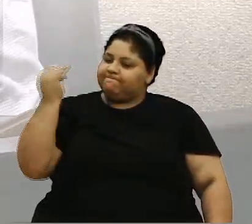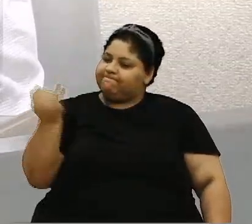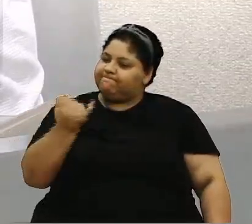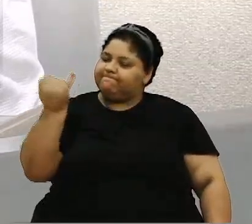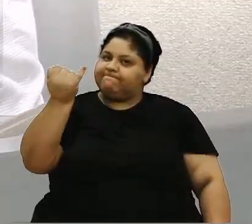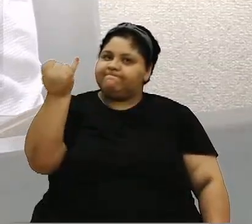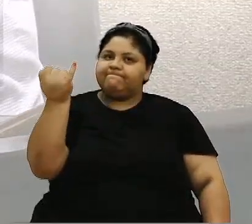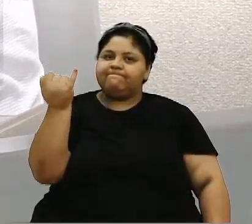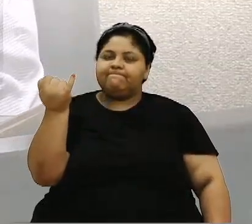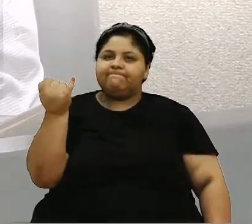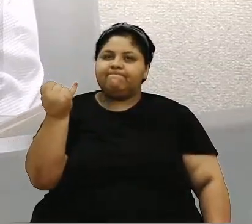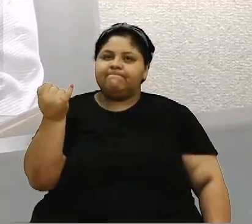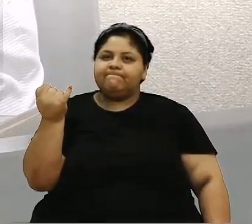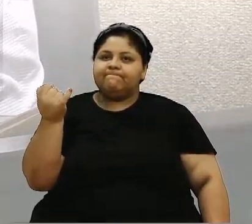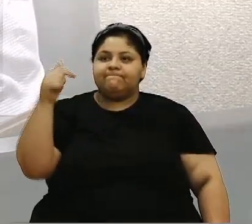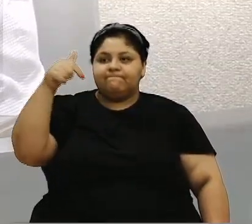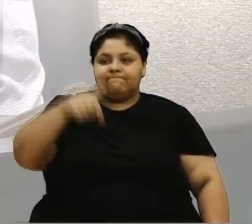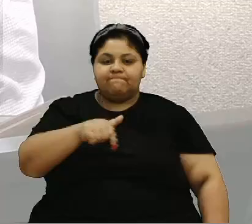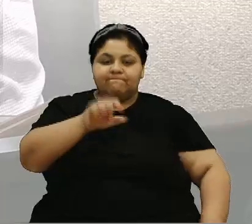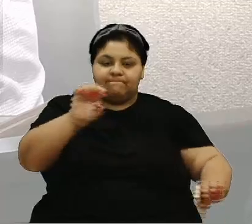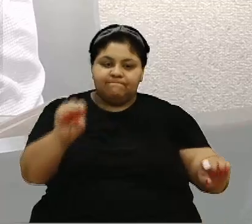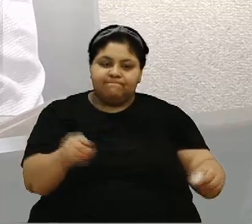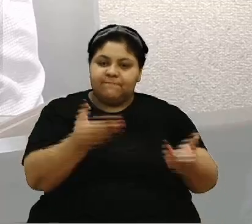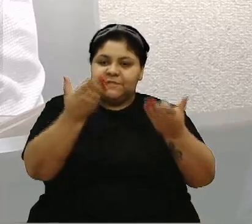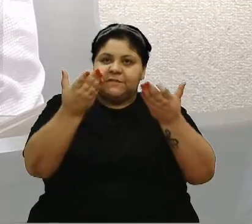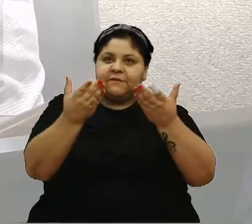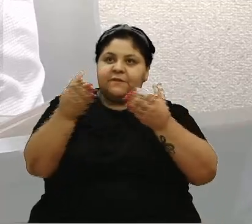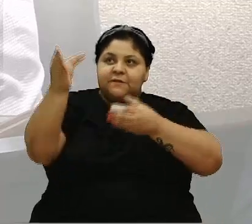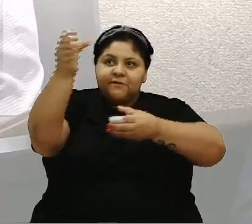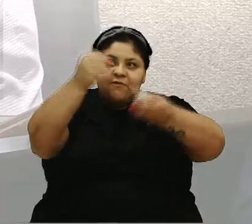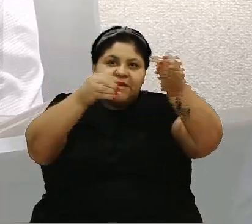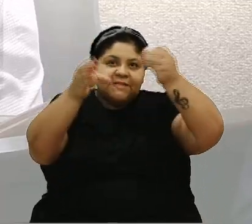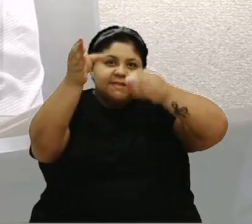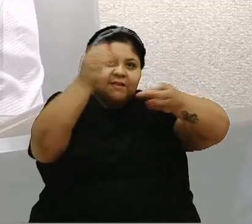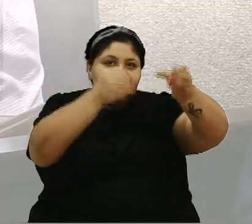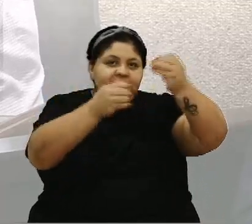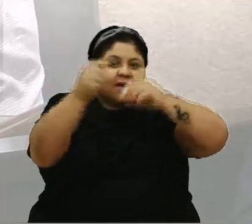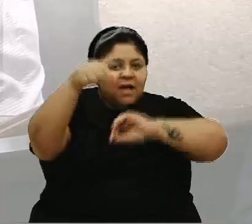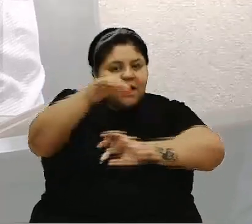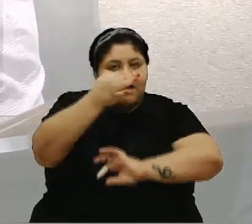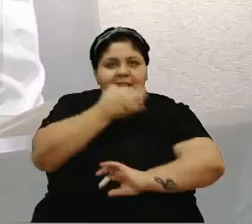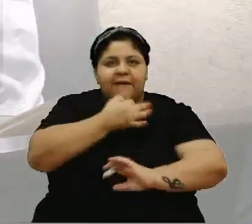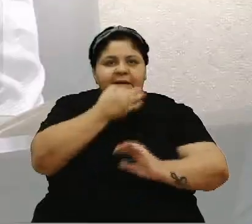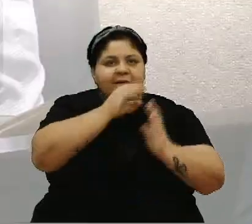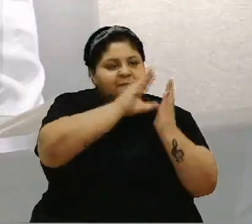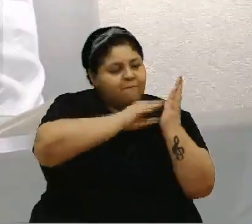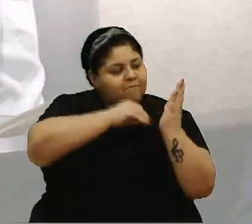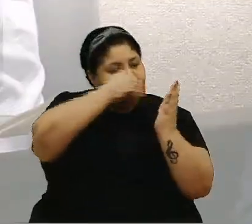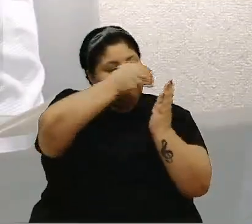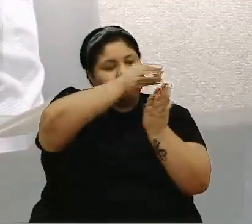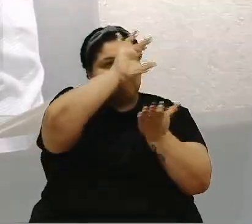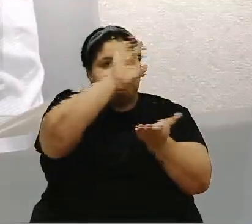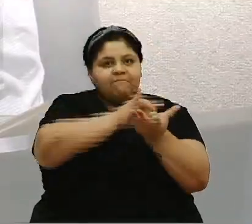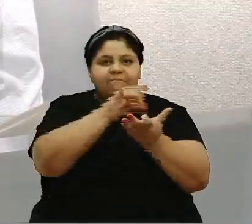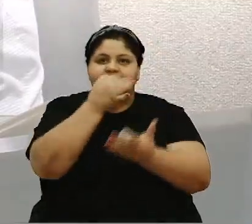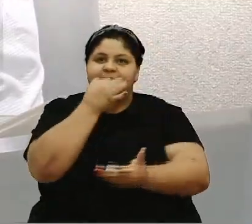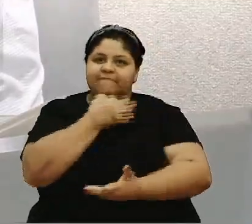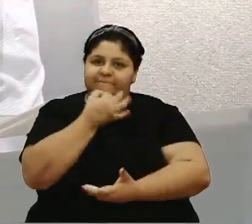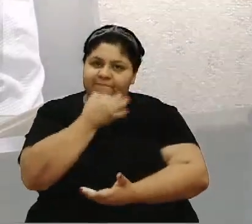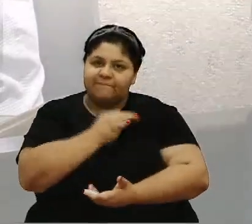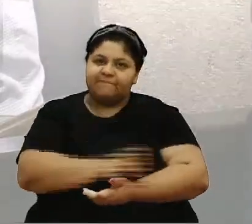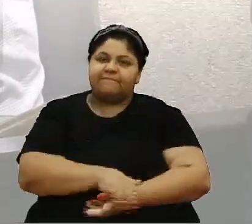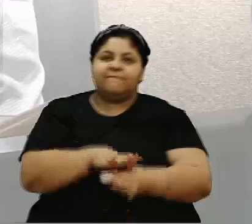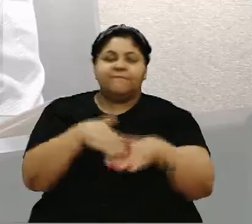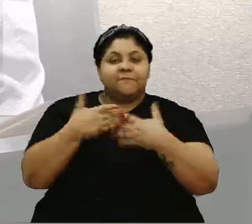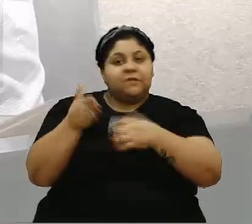importância desta festa das colheitas no nosso calendário oficial de eventos de Caxias do Sul. Então,